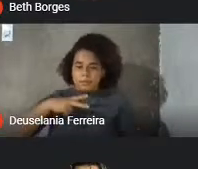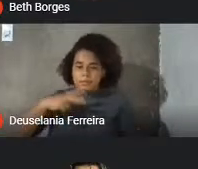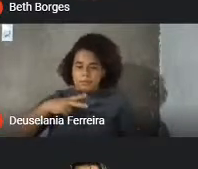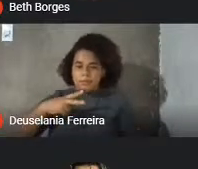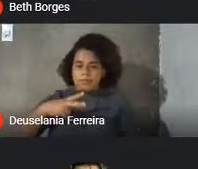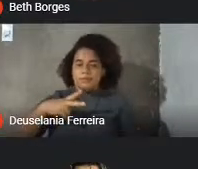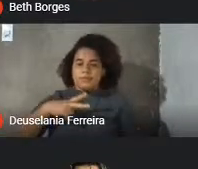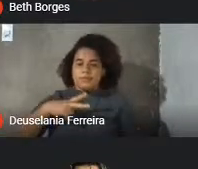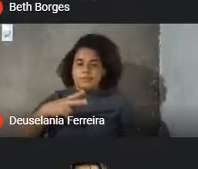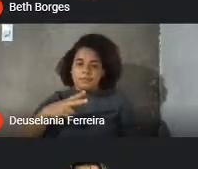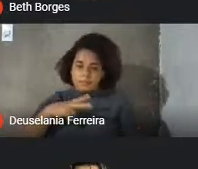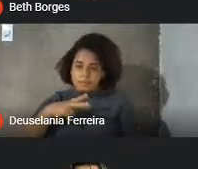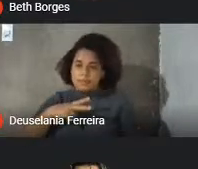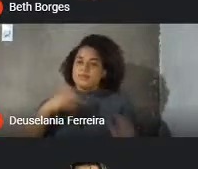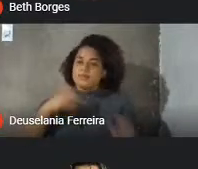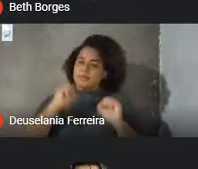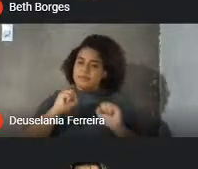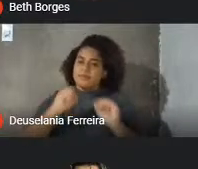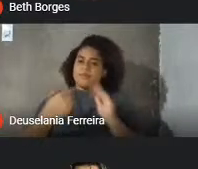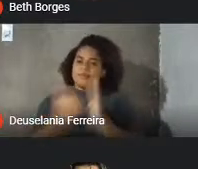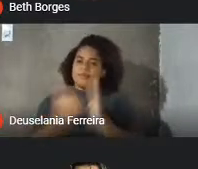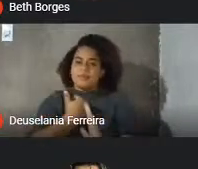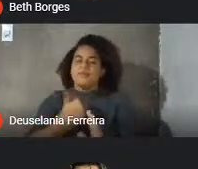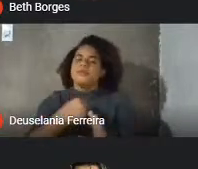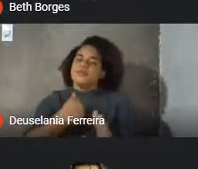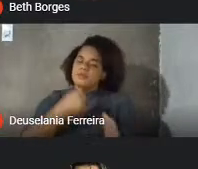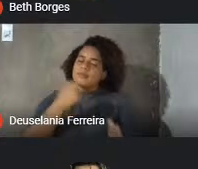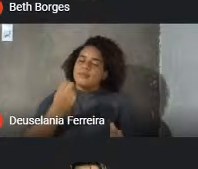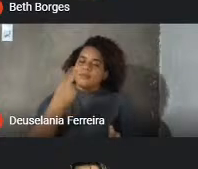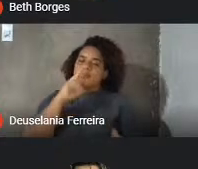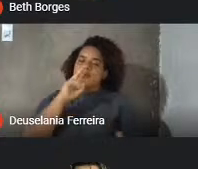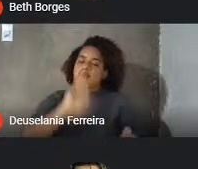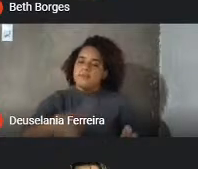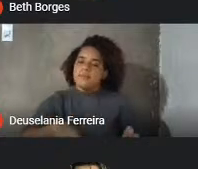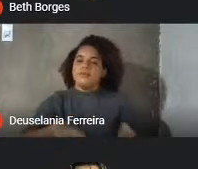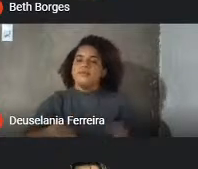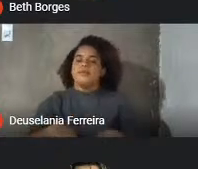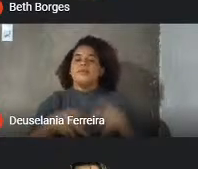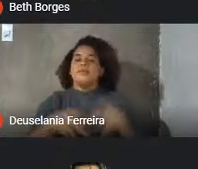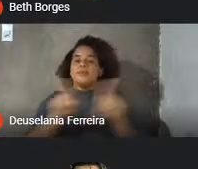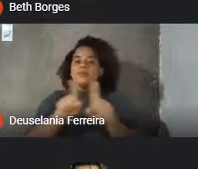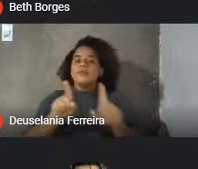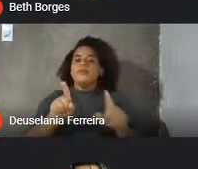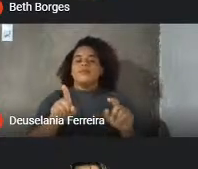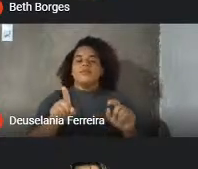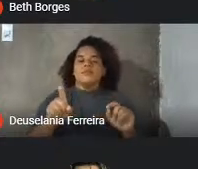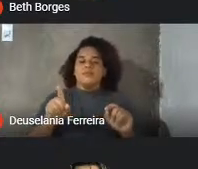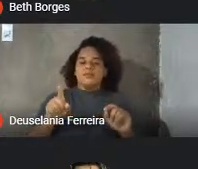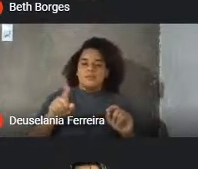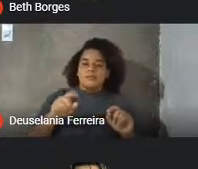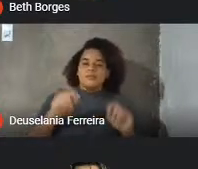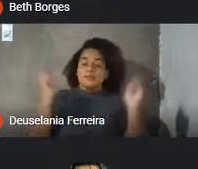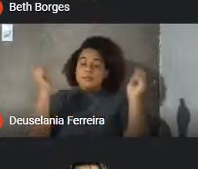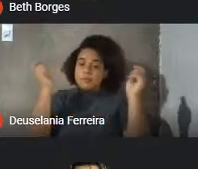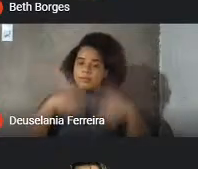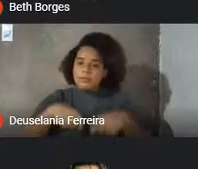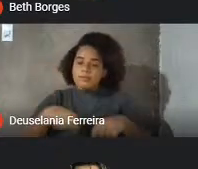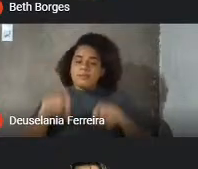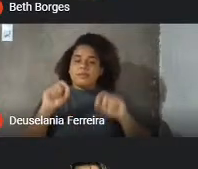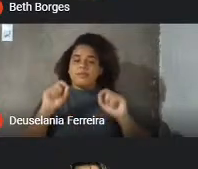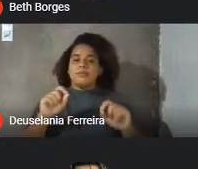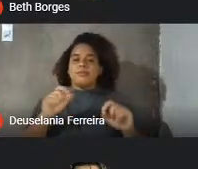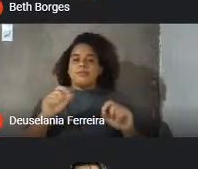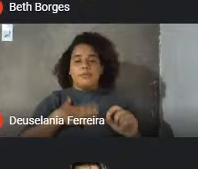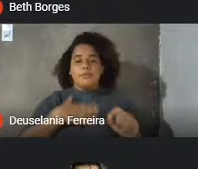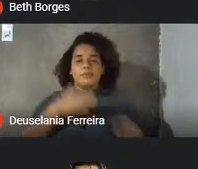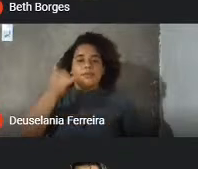no direct, tá? Que eu posso estar respondendo, tá? E também, pessoal, vocês podem e pelo meu